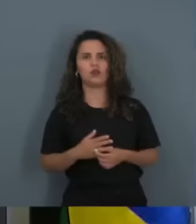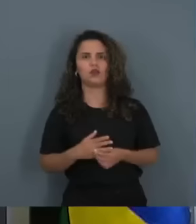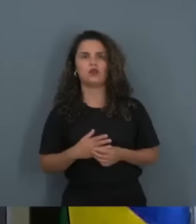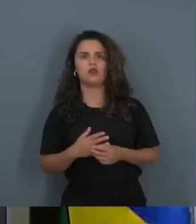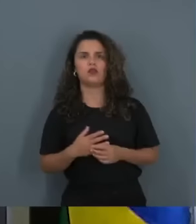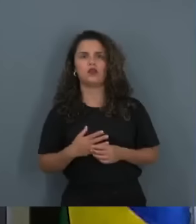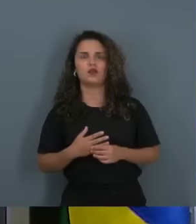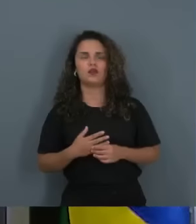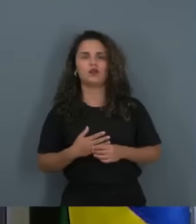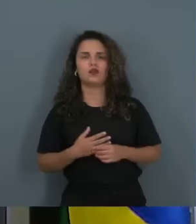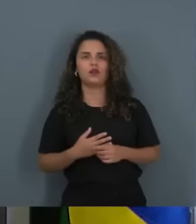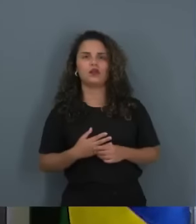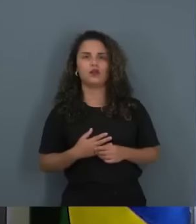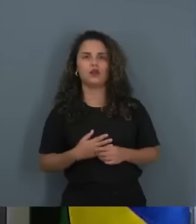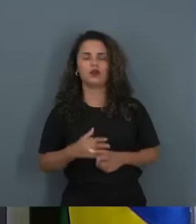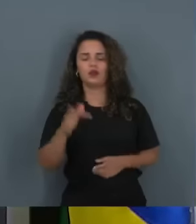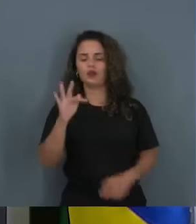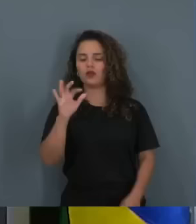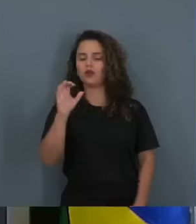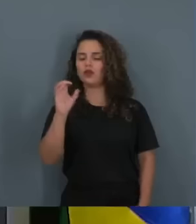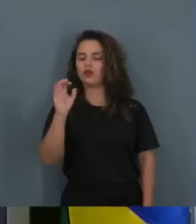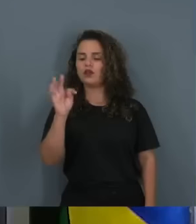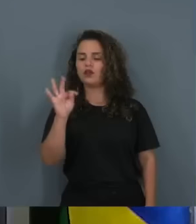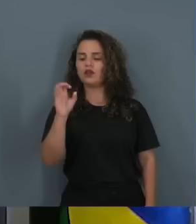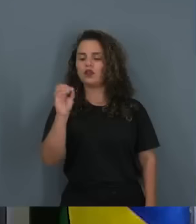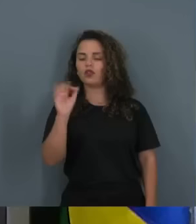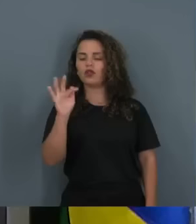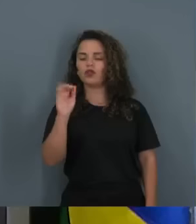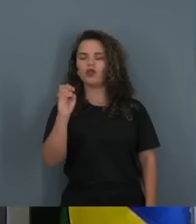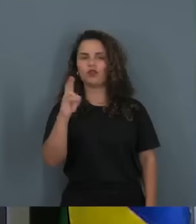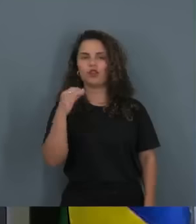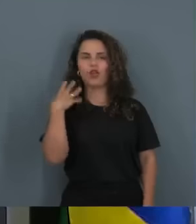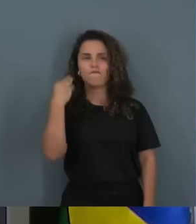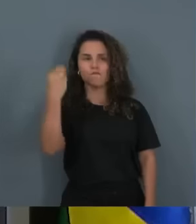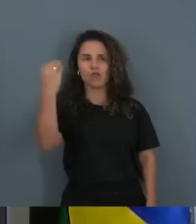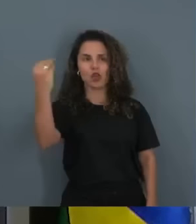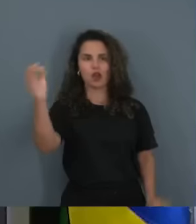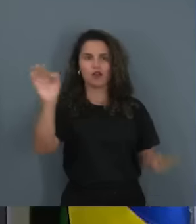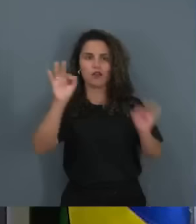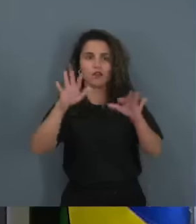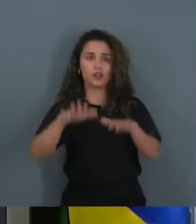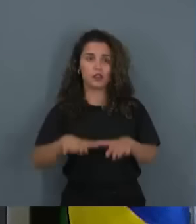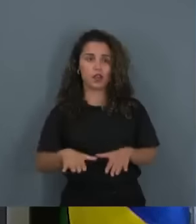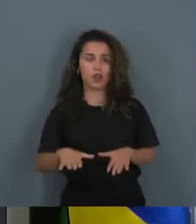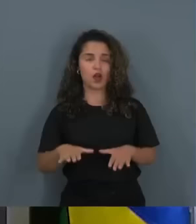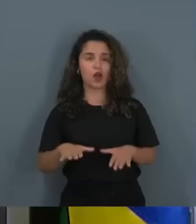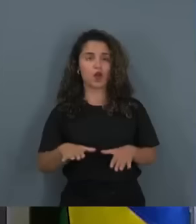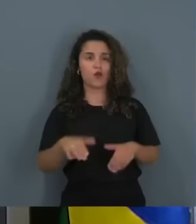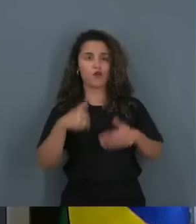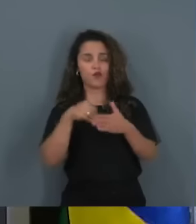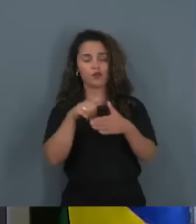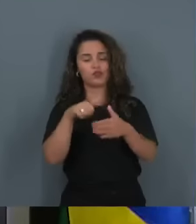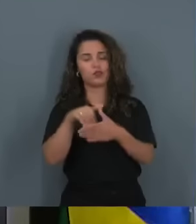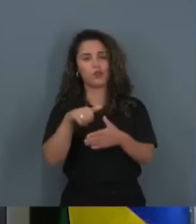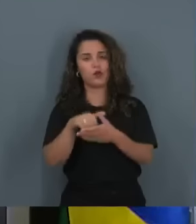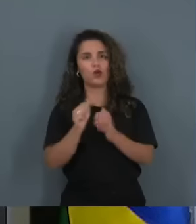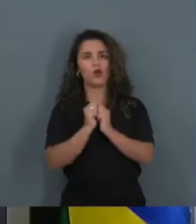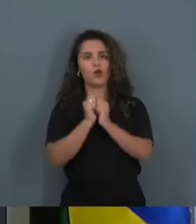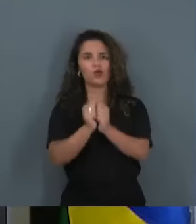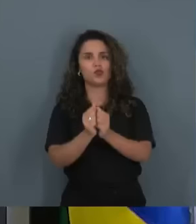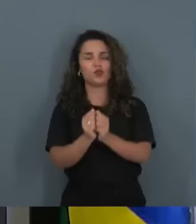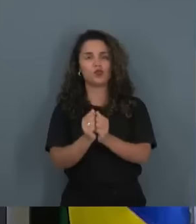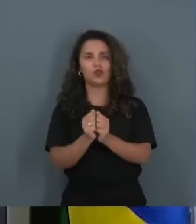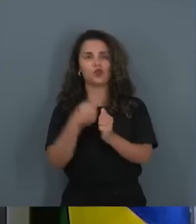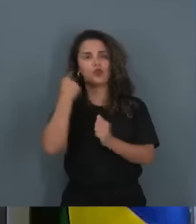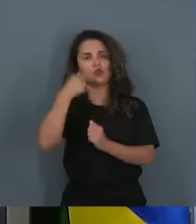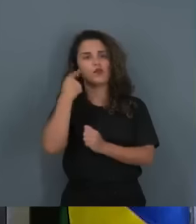Presidente, aí o Toffolo viaja para a final da Copa Libertadores, em Lima, vai no avião, junto dele vai o advogado do